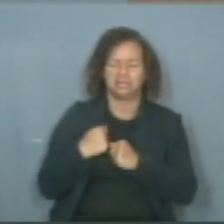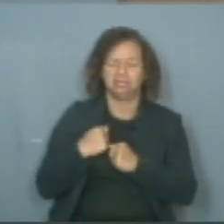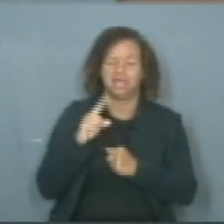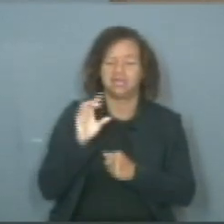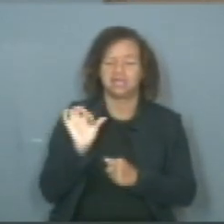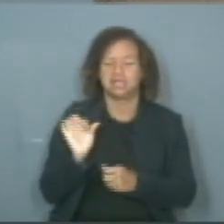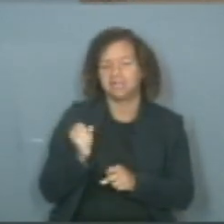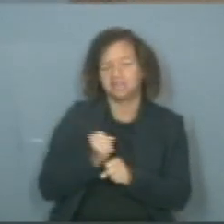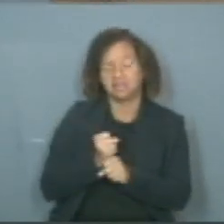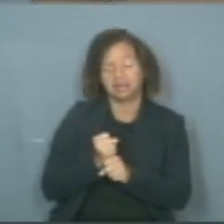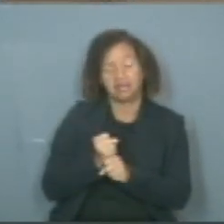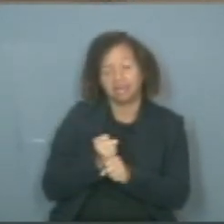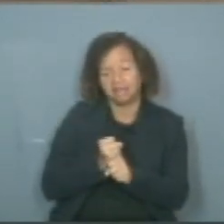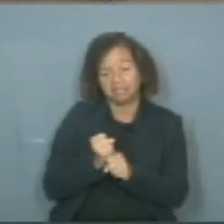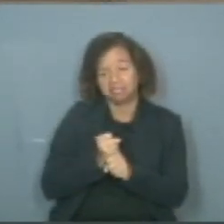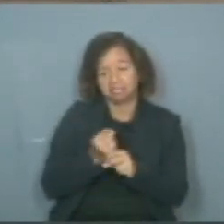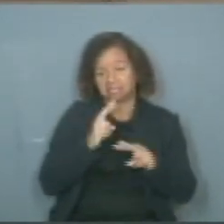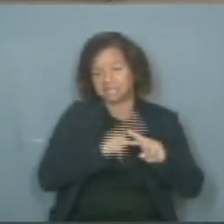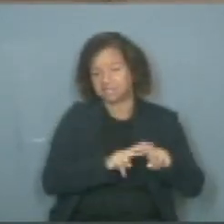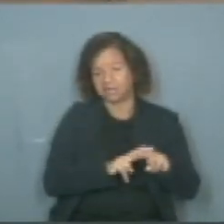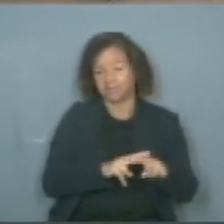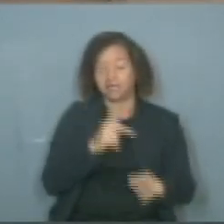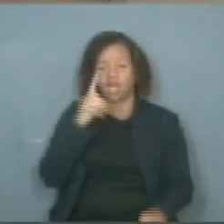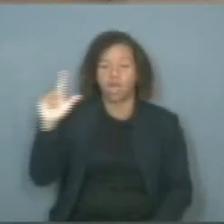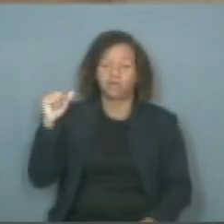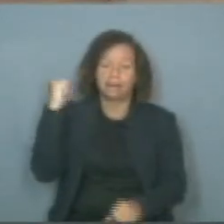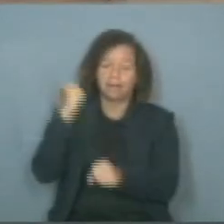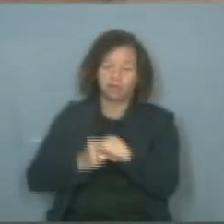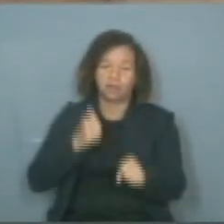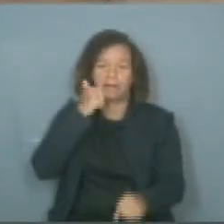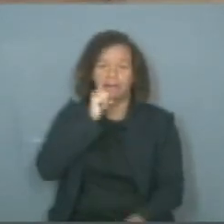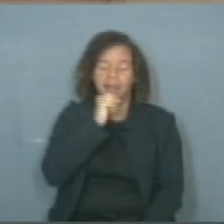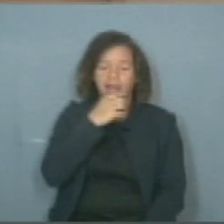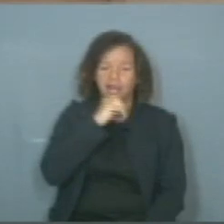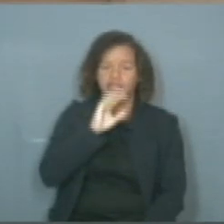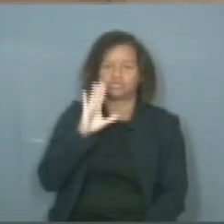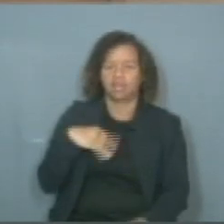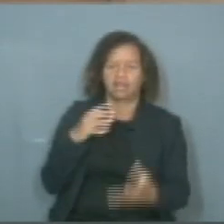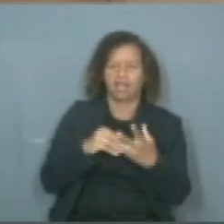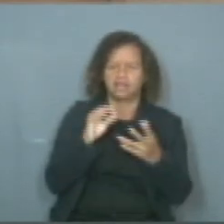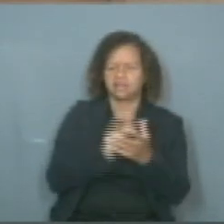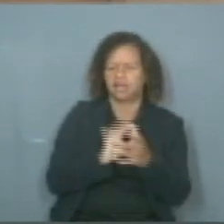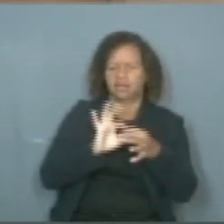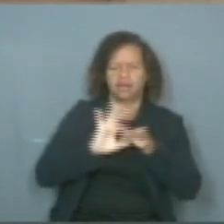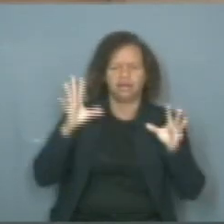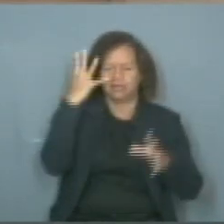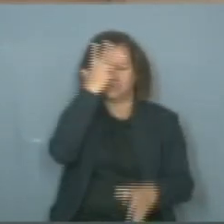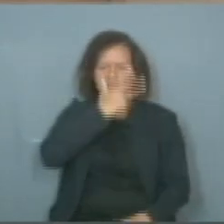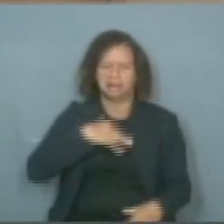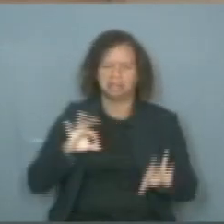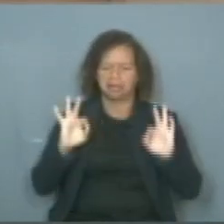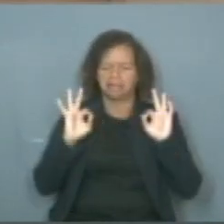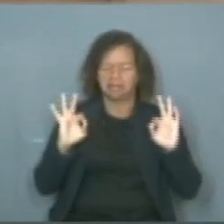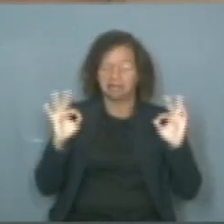saiu com um sexto da pena. A outra matou os pais, está solta já, casada, linda,